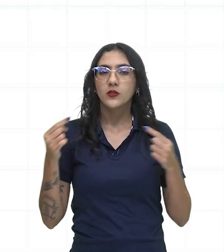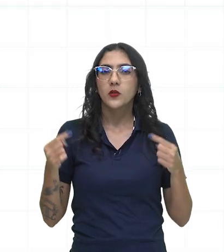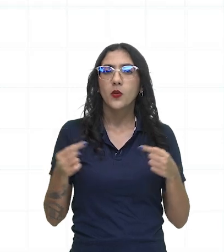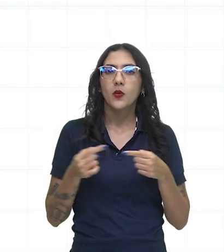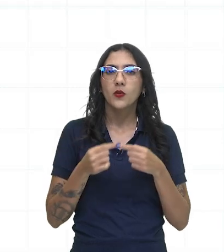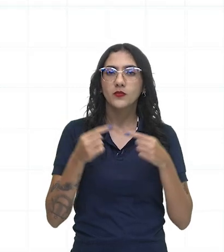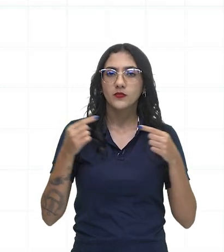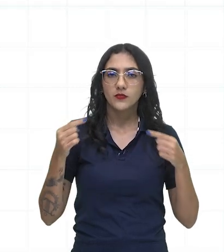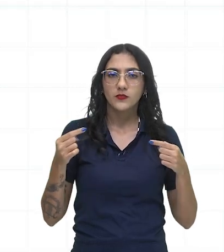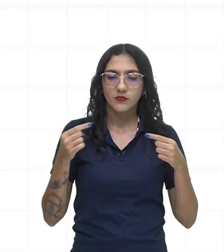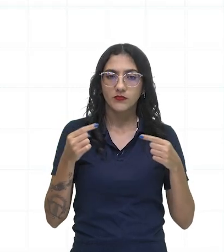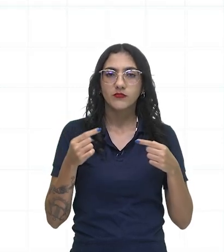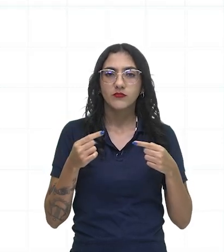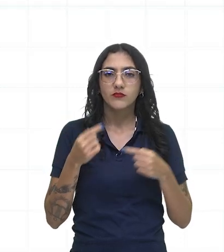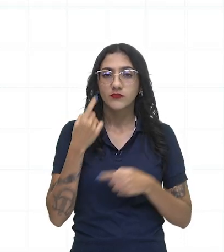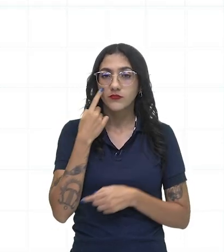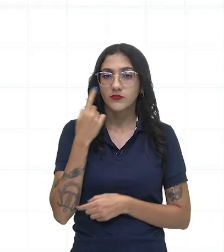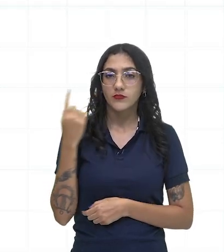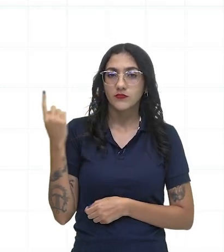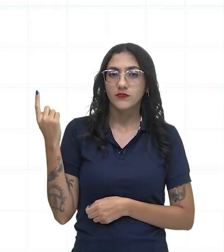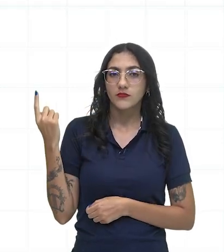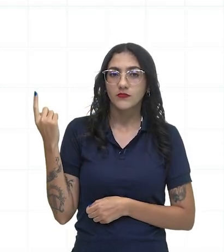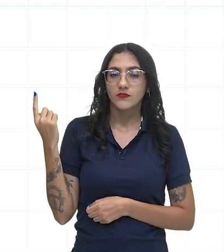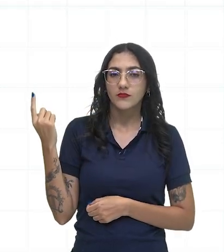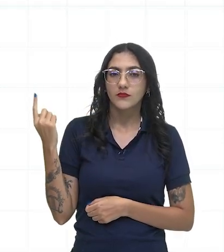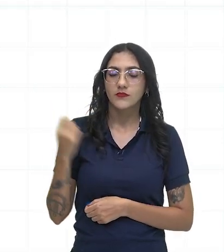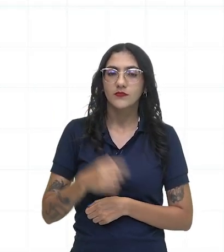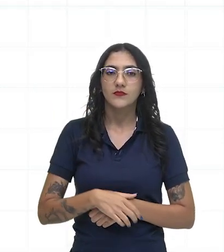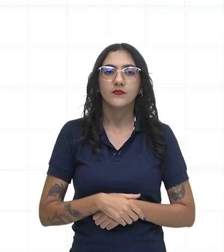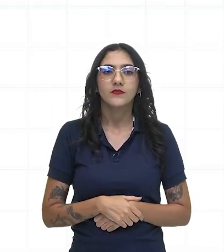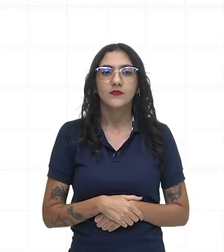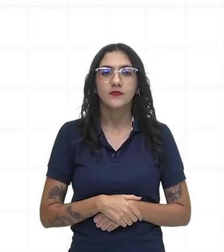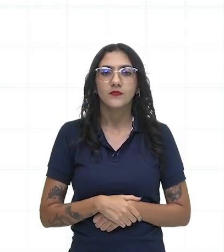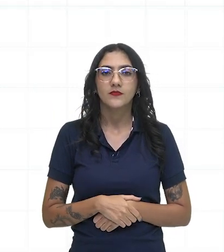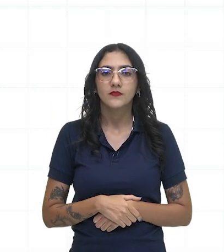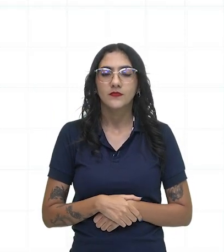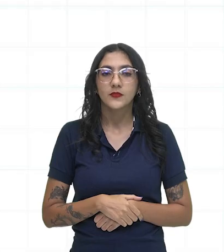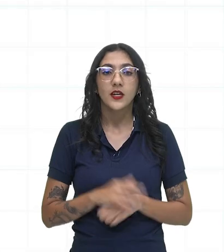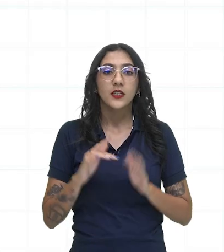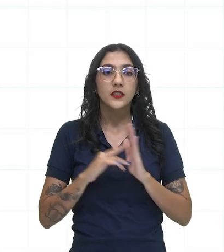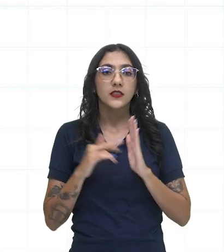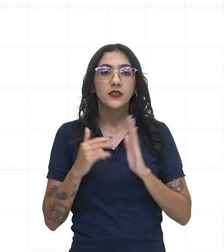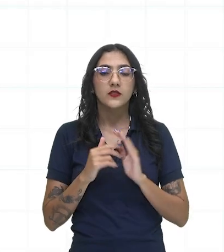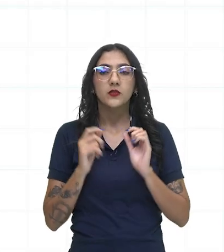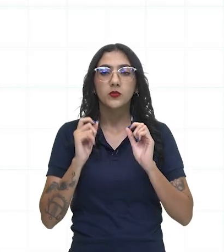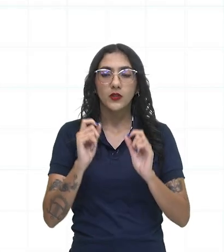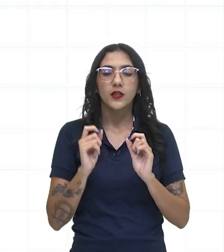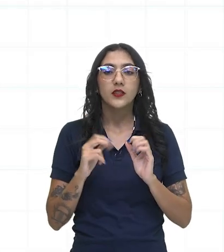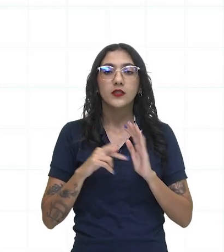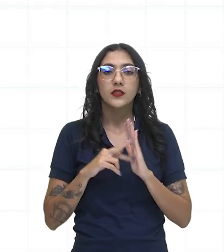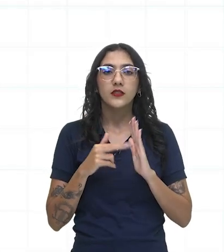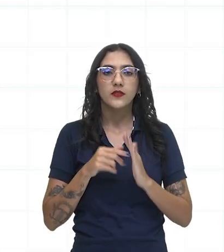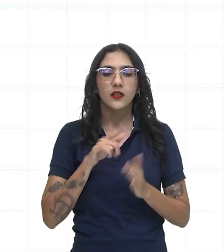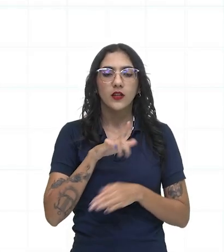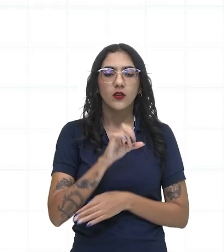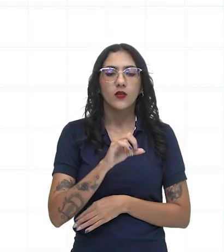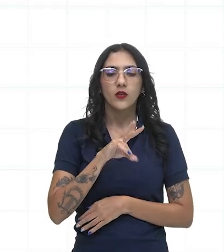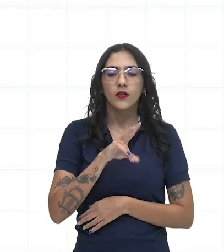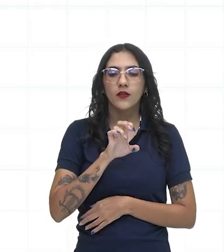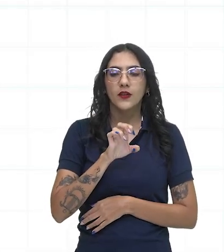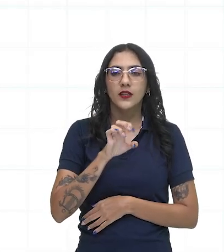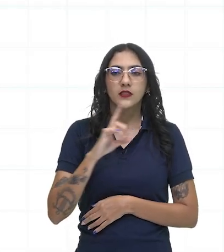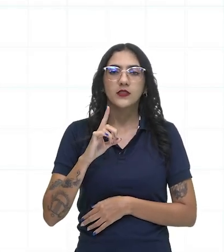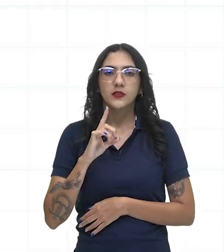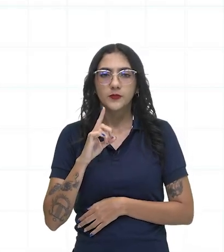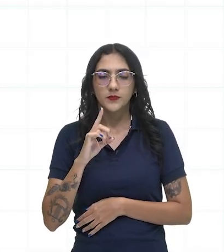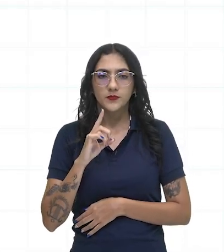They loved reading books about Amazonas. Eles amavam. O verbo love termina em E. Então apenas